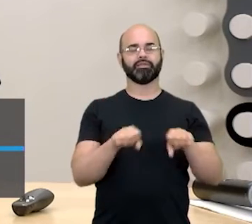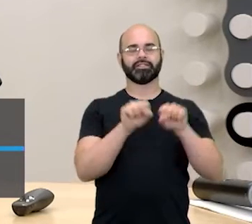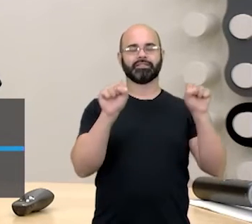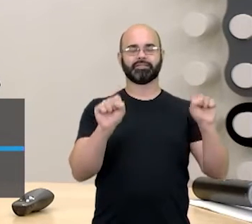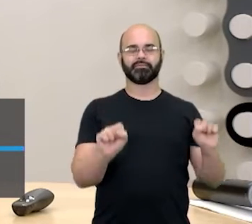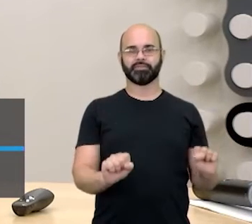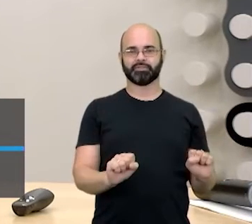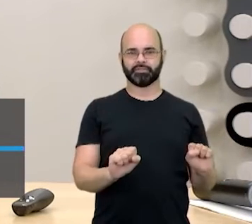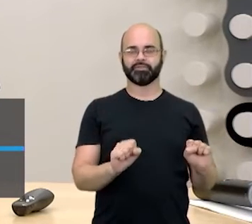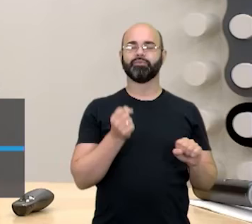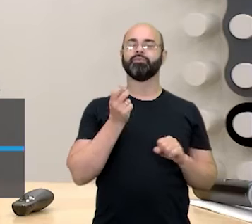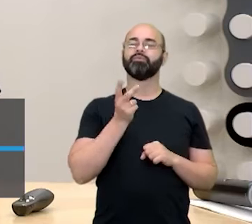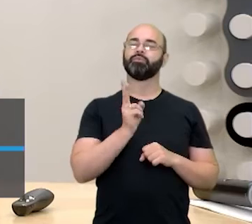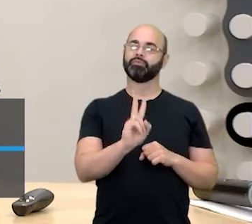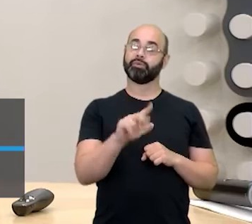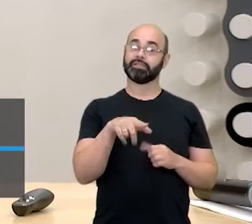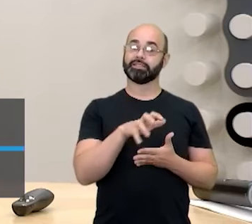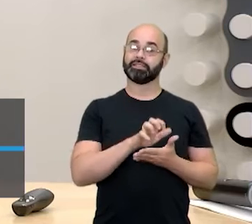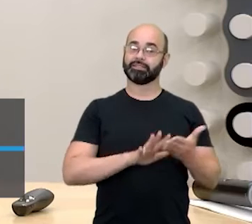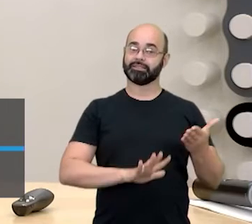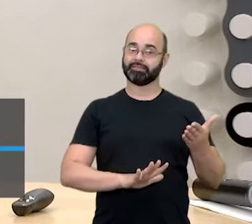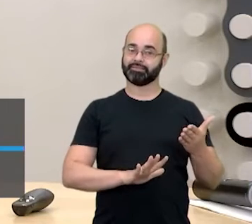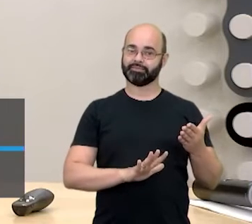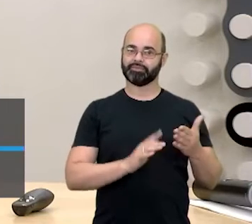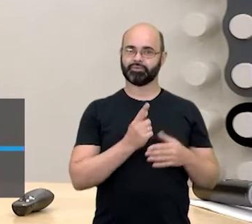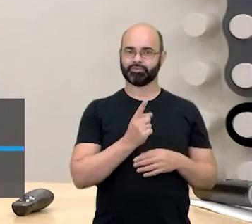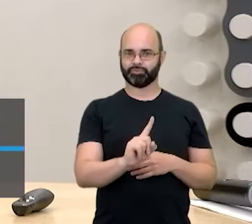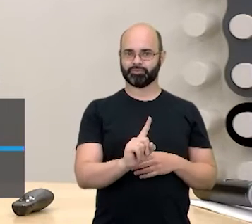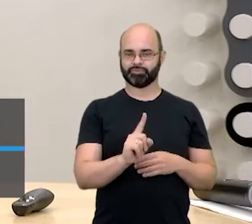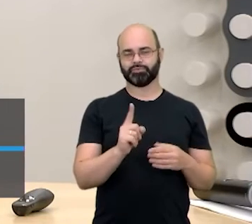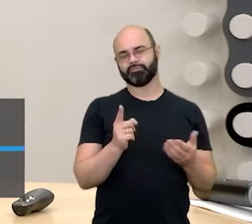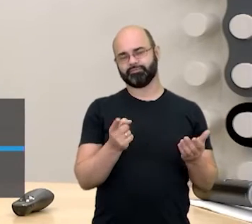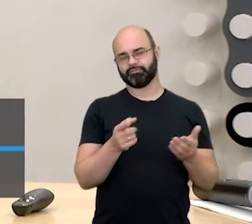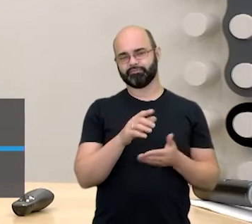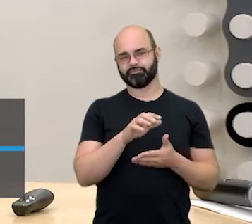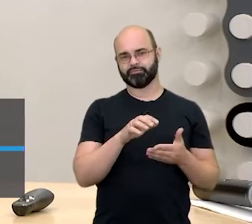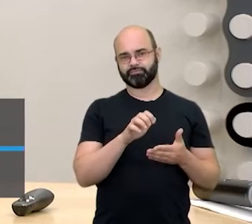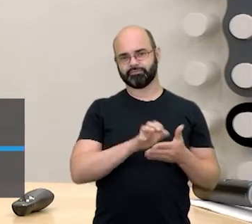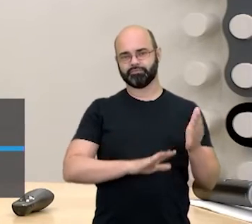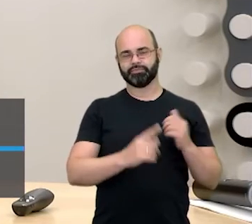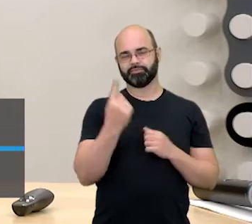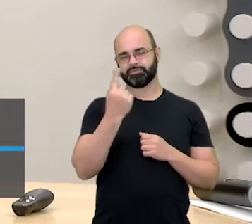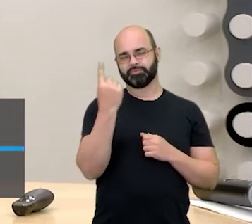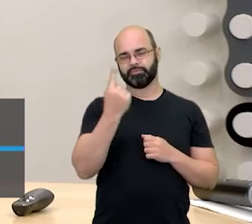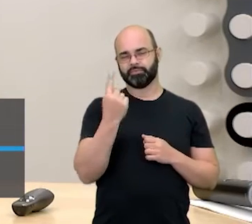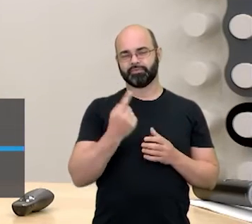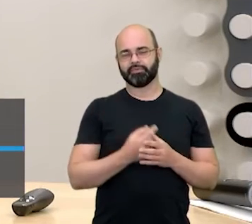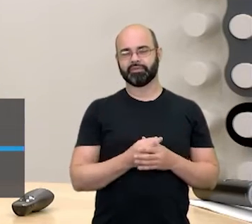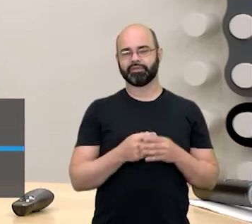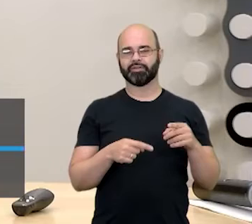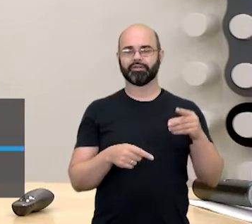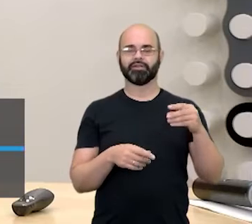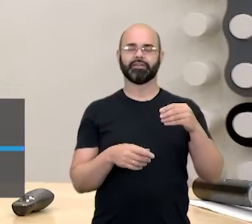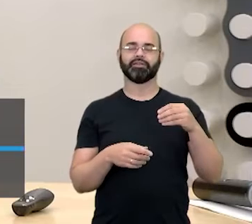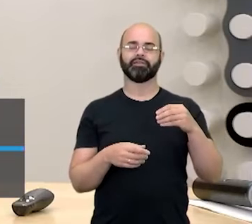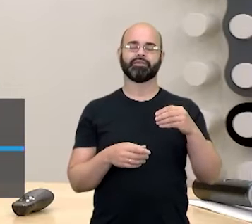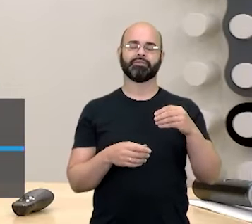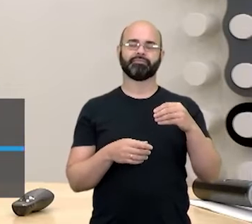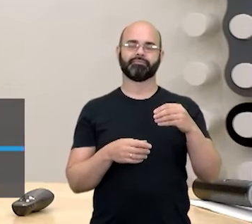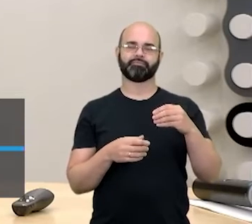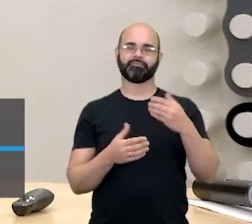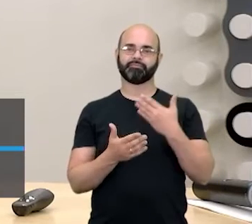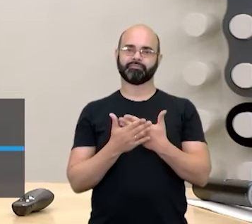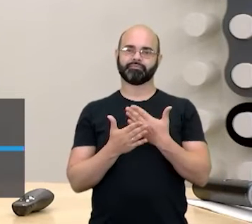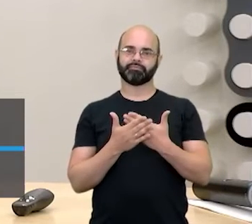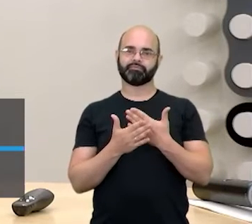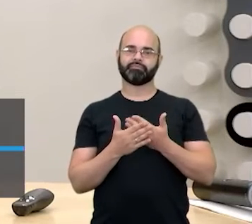sistematização 2 desta atividade 1, que é a primeira atividade deste componente aí, o componente 3, das